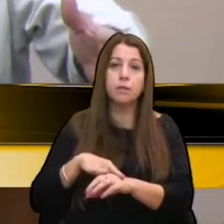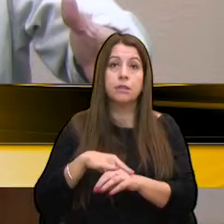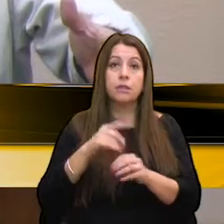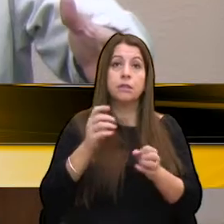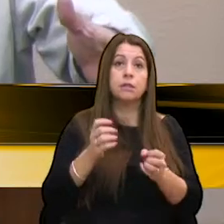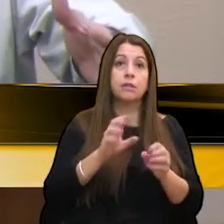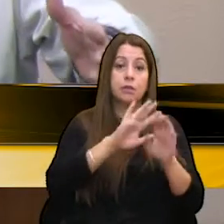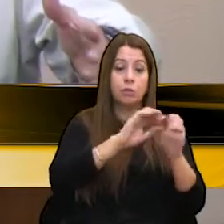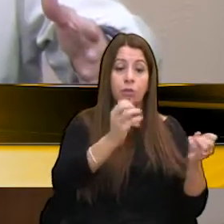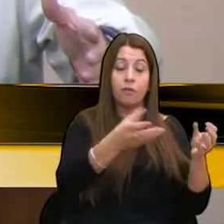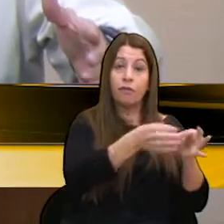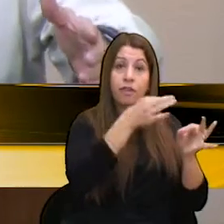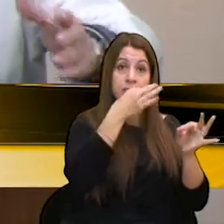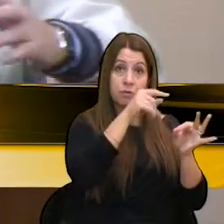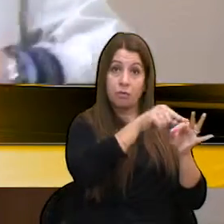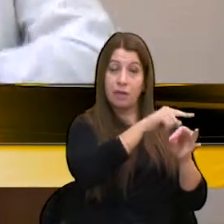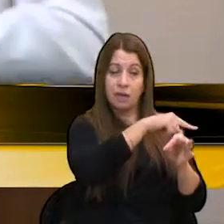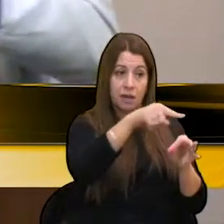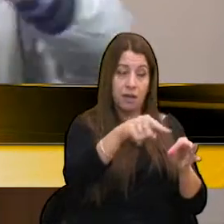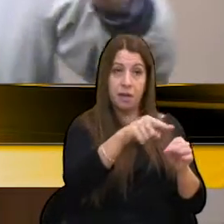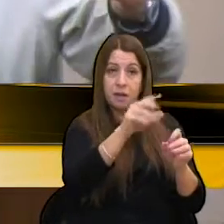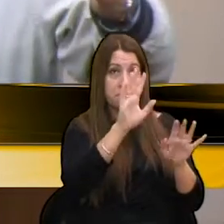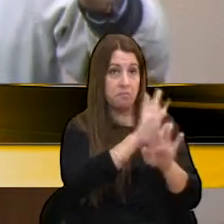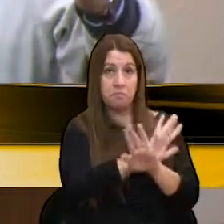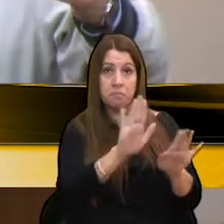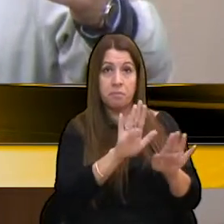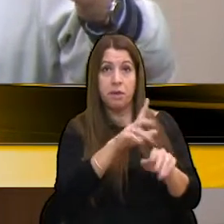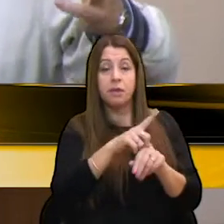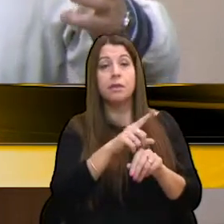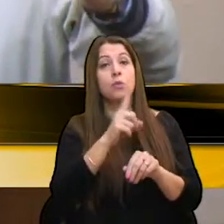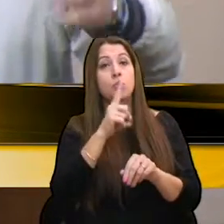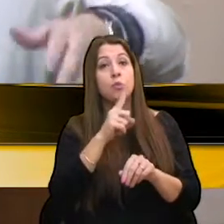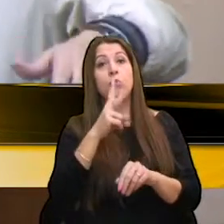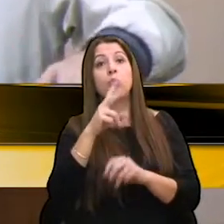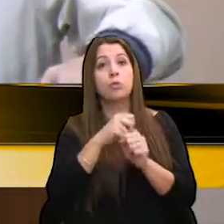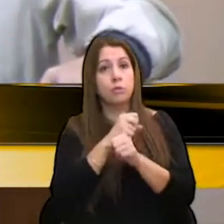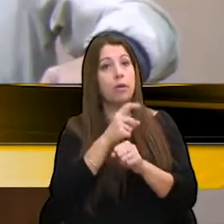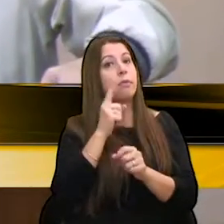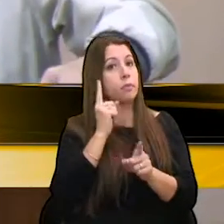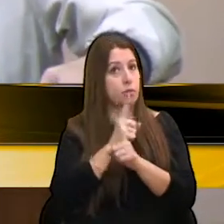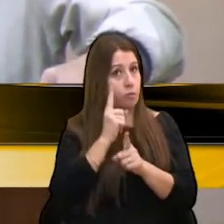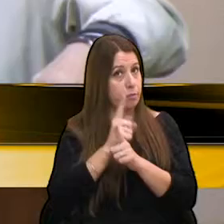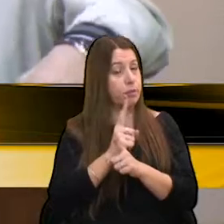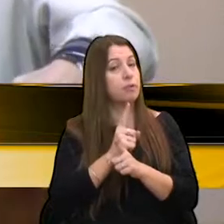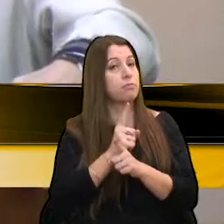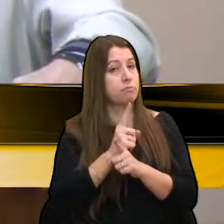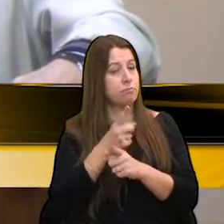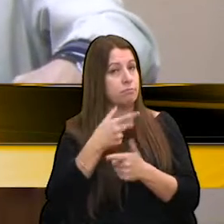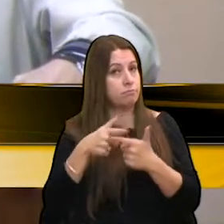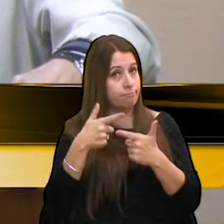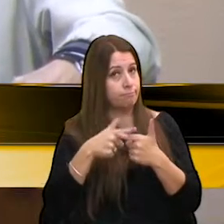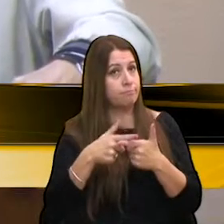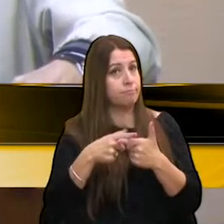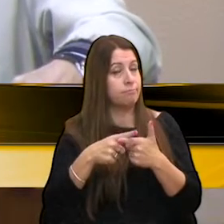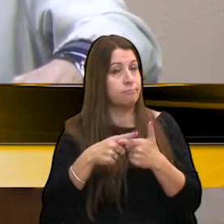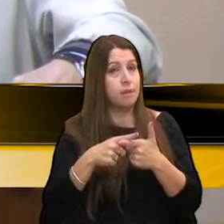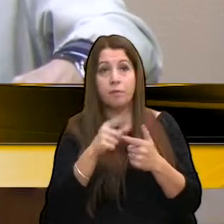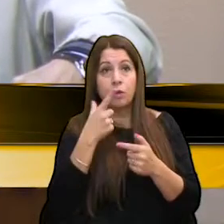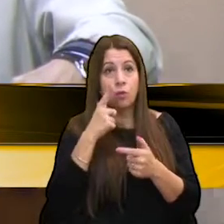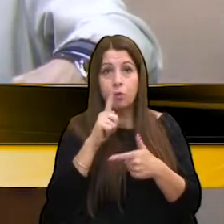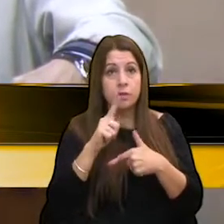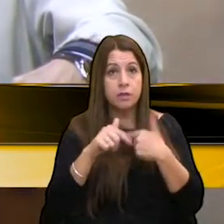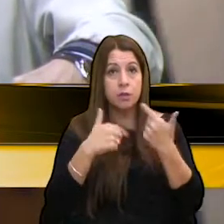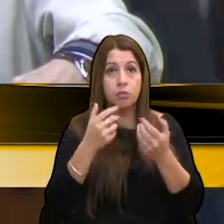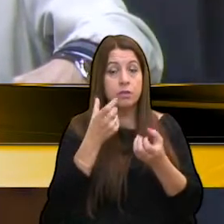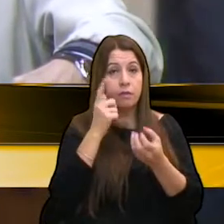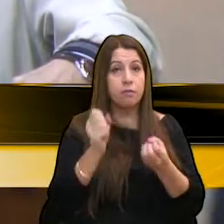parados durante 1 ou 2 anos, aí é que nós vamos encontrar N problemas. Eles vão se deteriorar ao ponto de não ter condições de